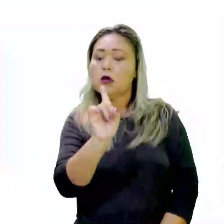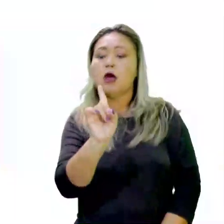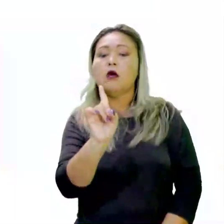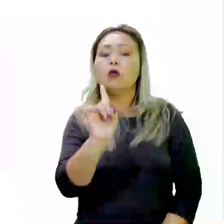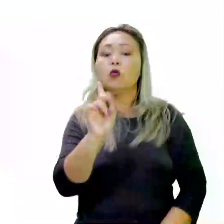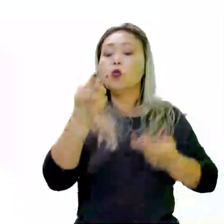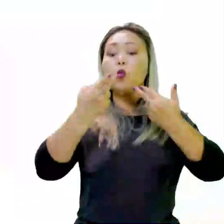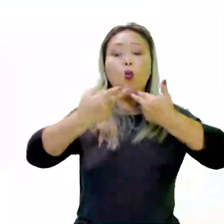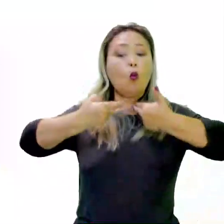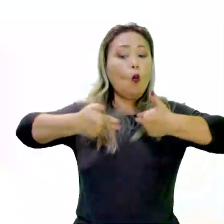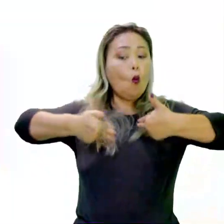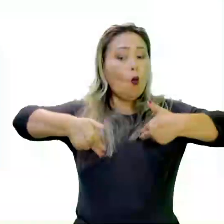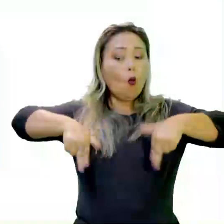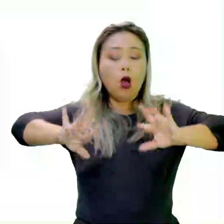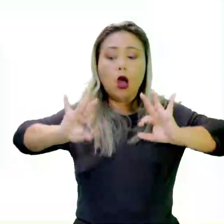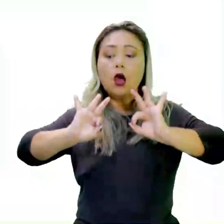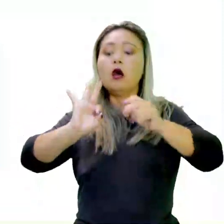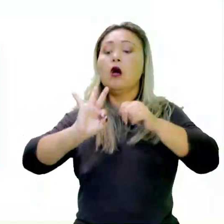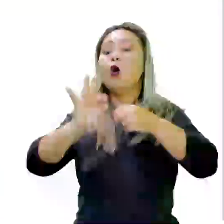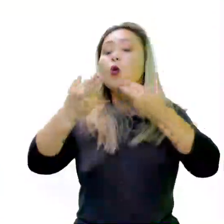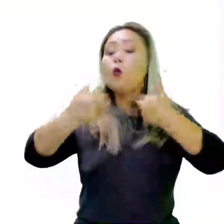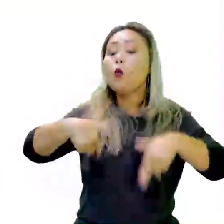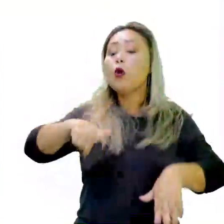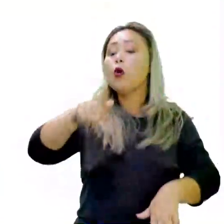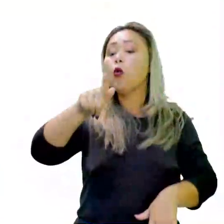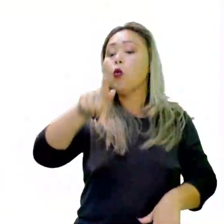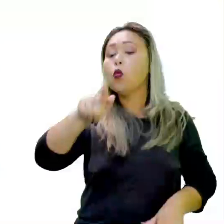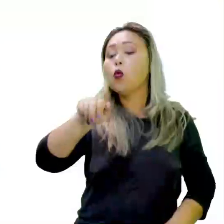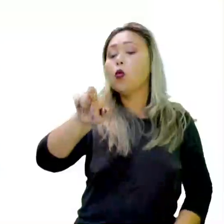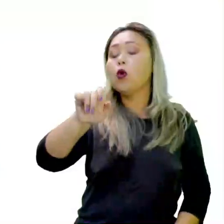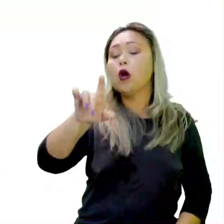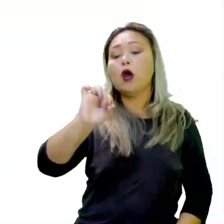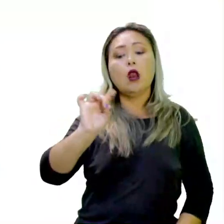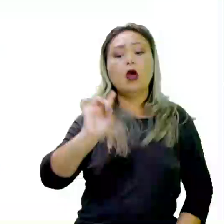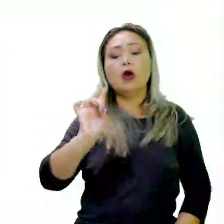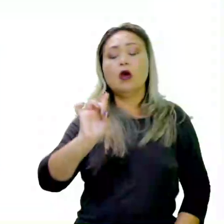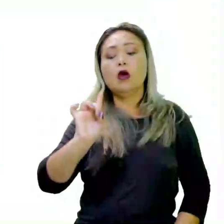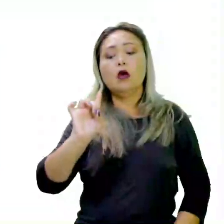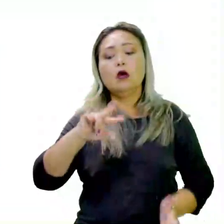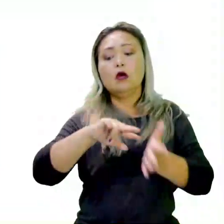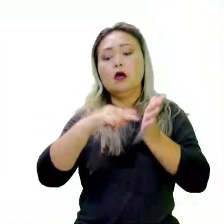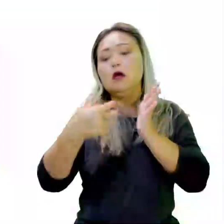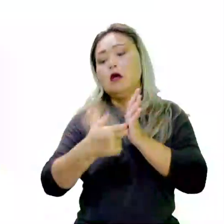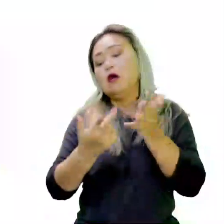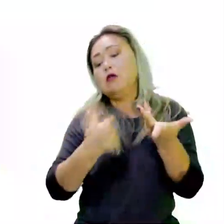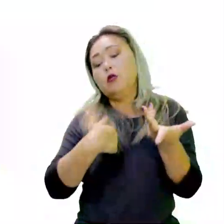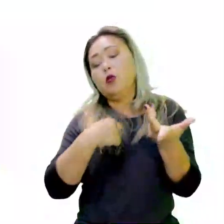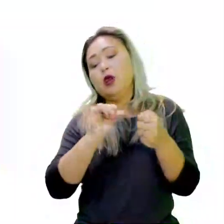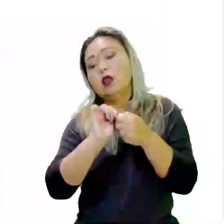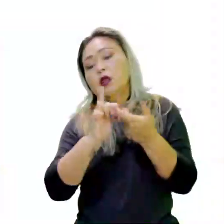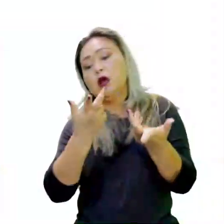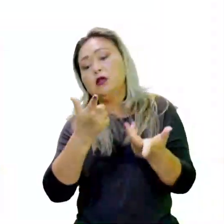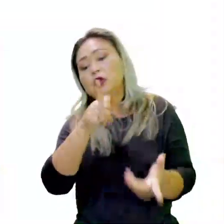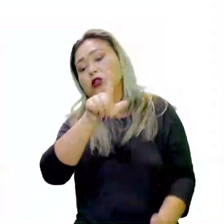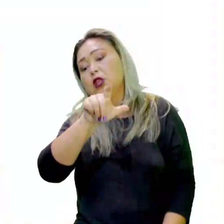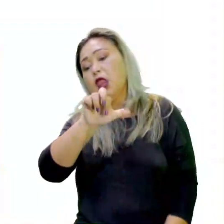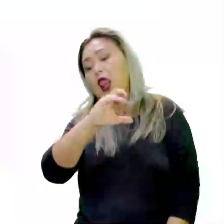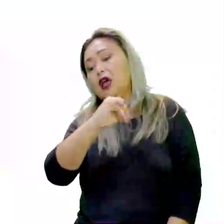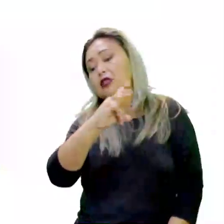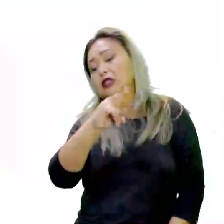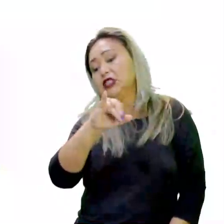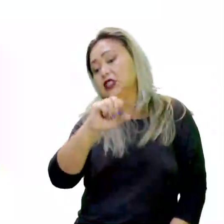representada através do nu. O nu, para os gregos, não significava nada de lascívia, nada